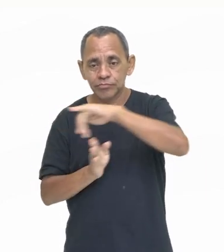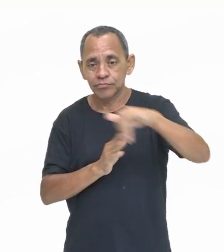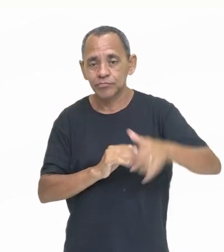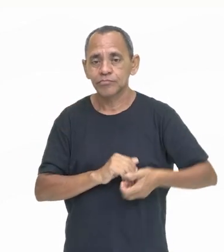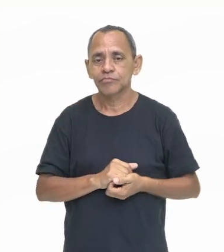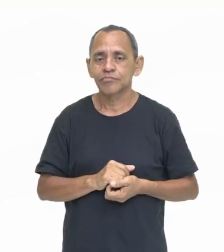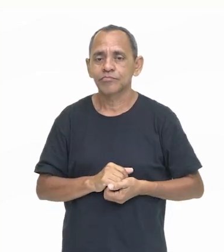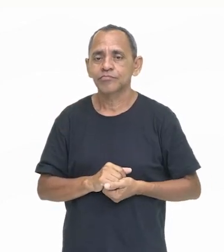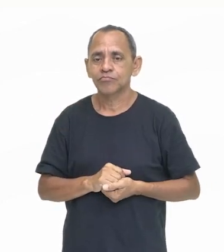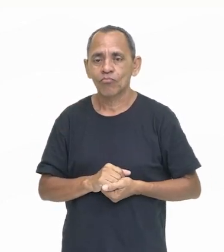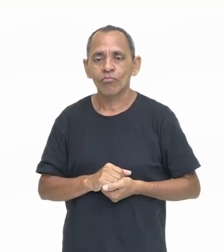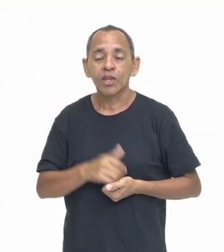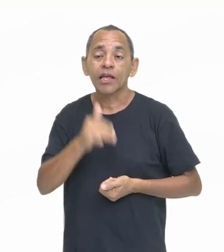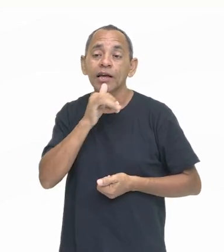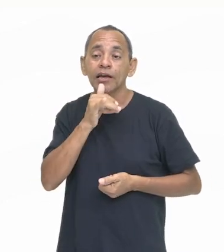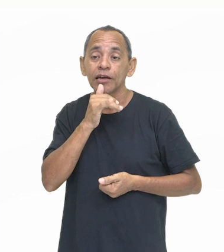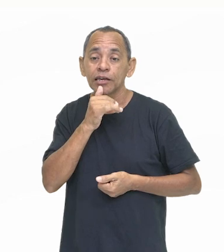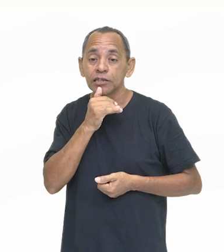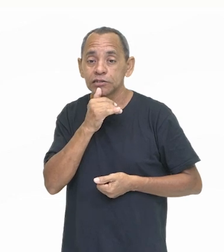não função.